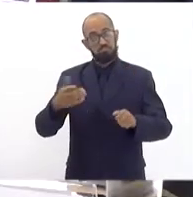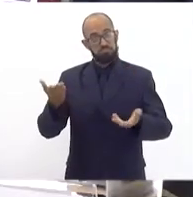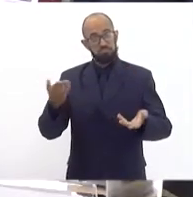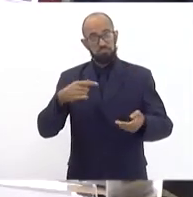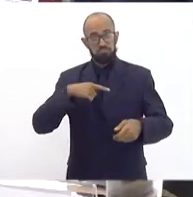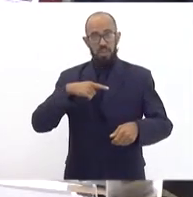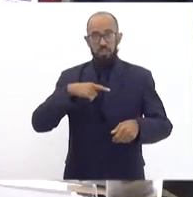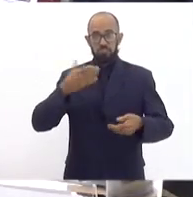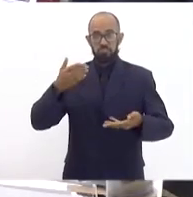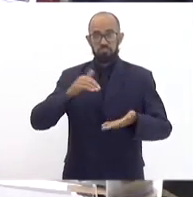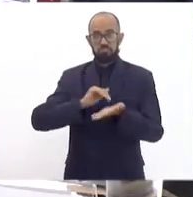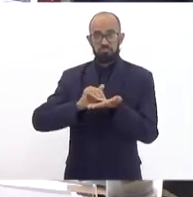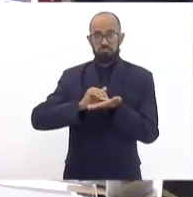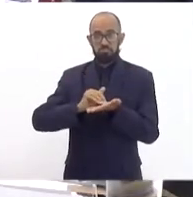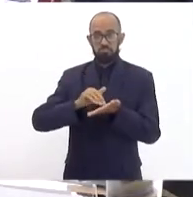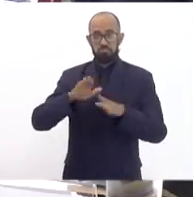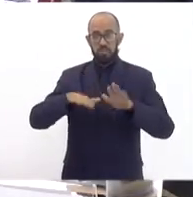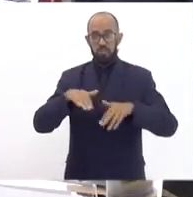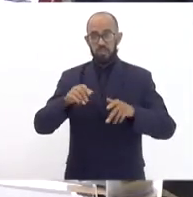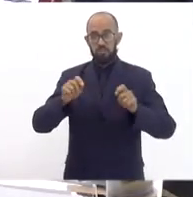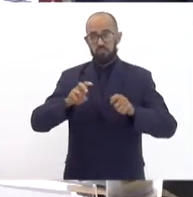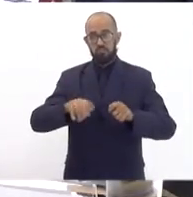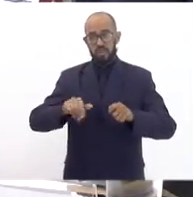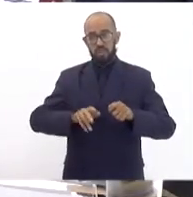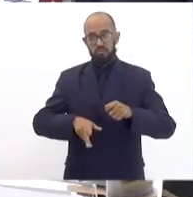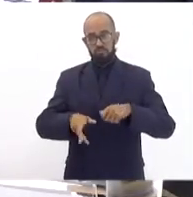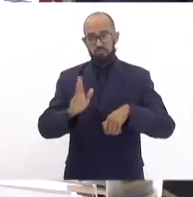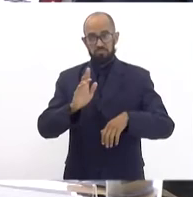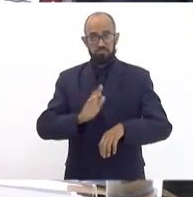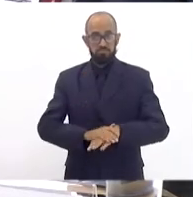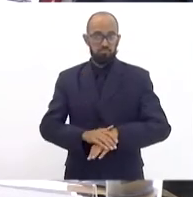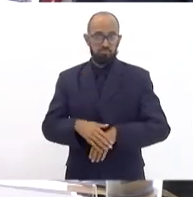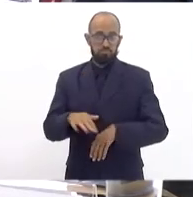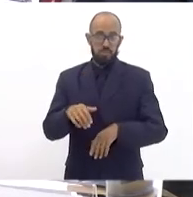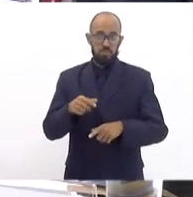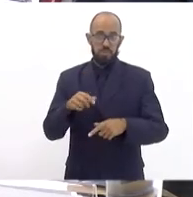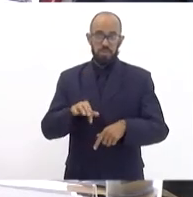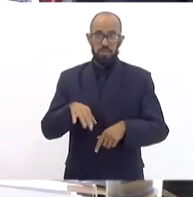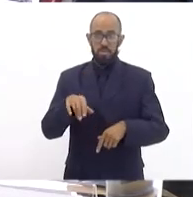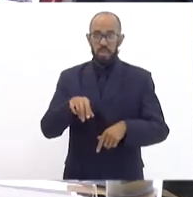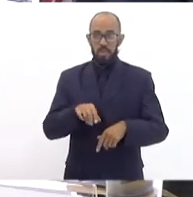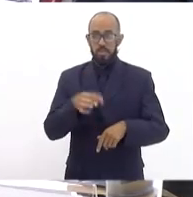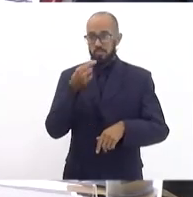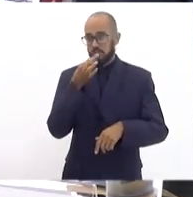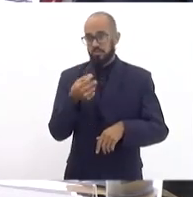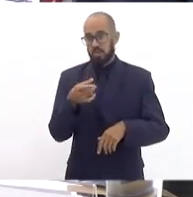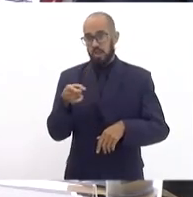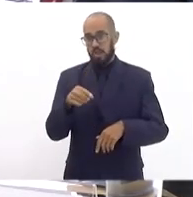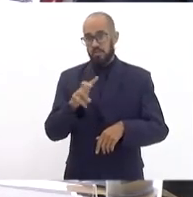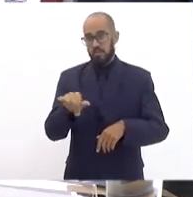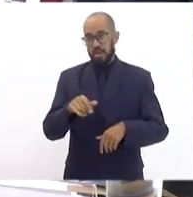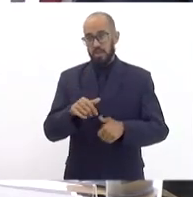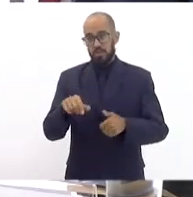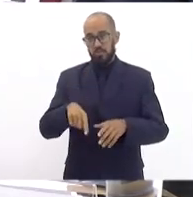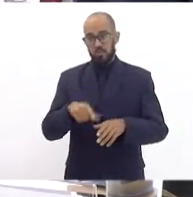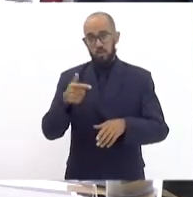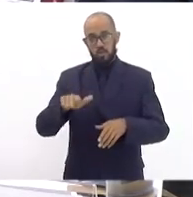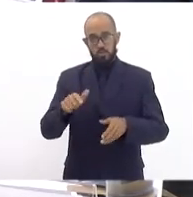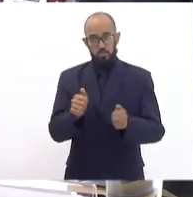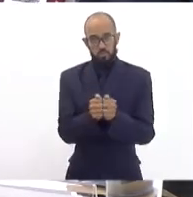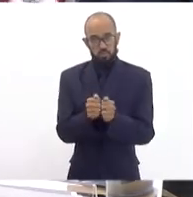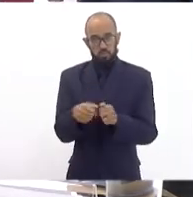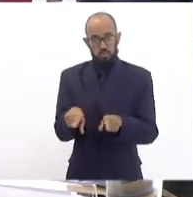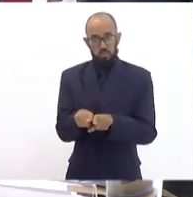porque às vezes aqui, o quem indica rompe com o governo, vai o indicado também junto, né? Vai tudo